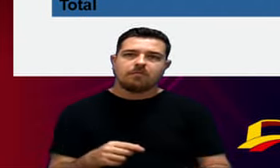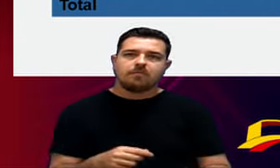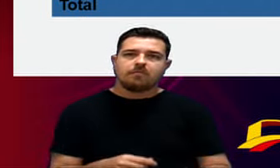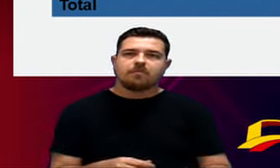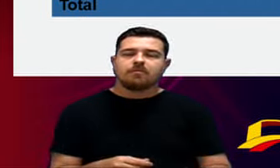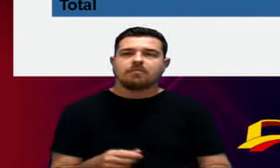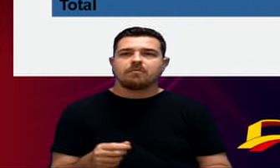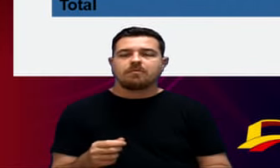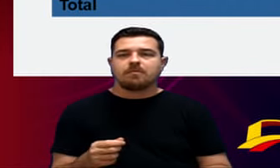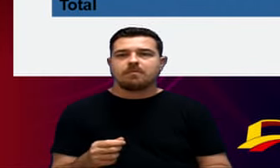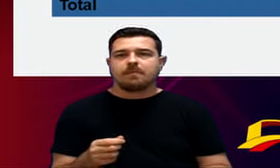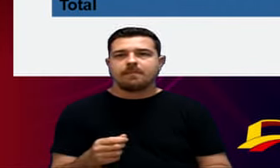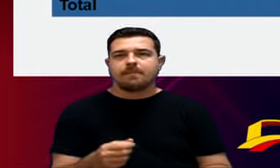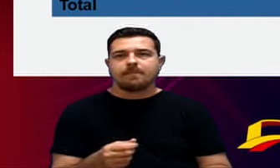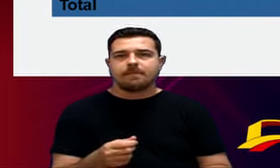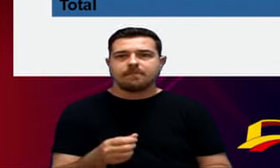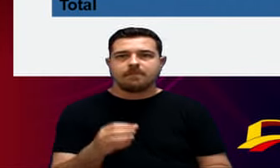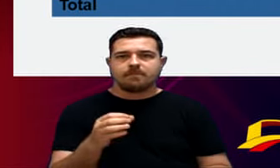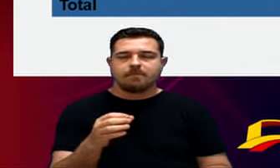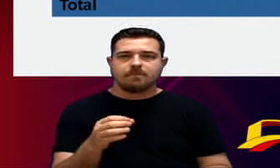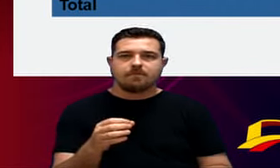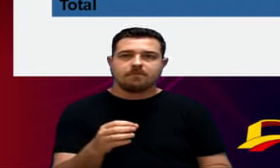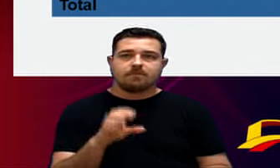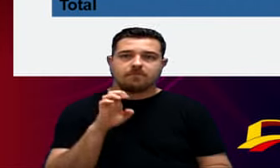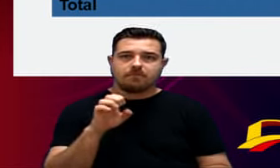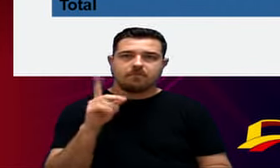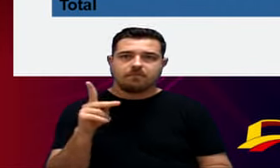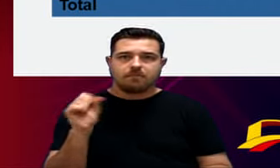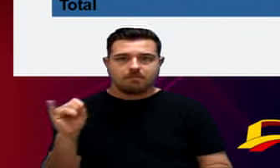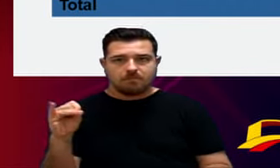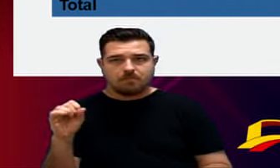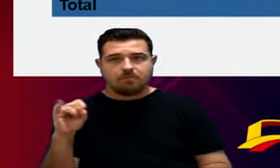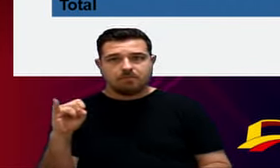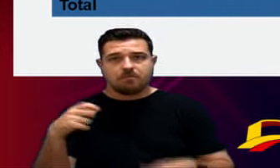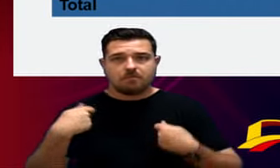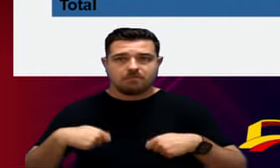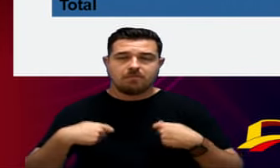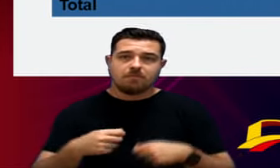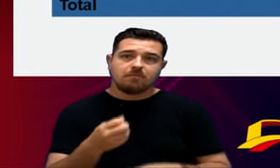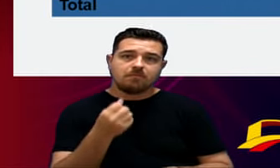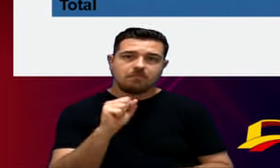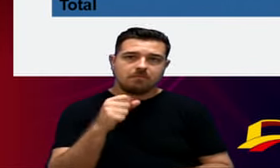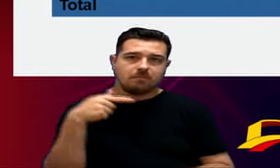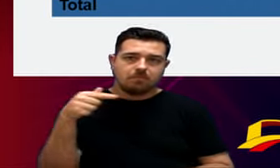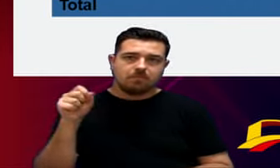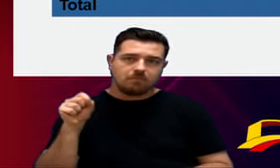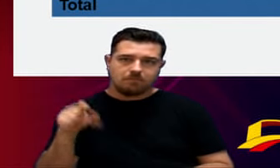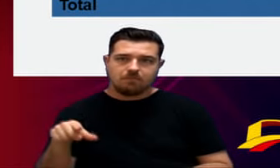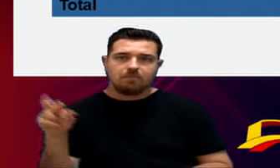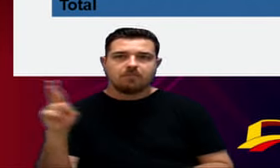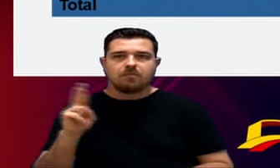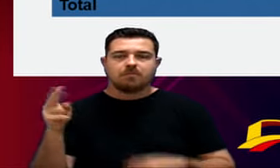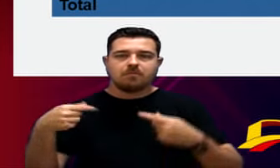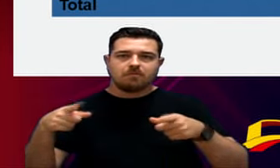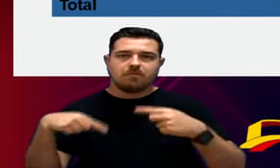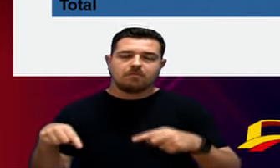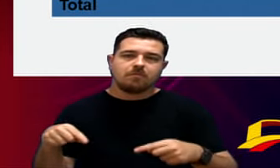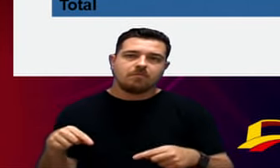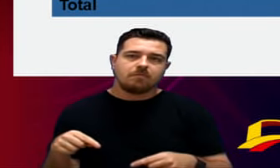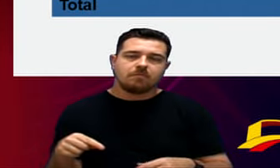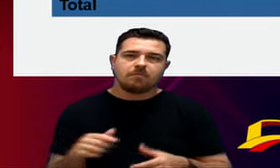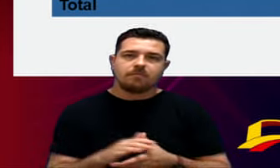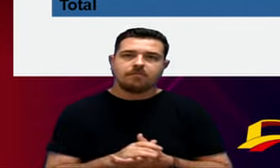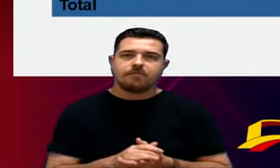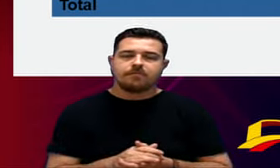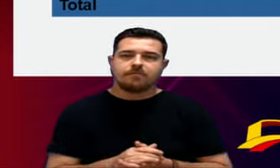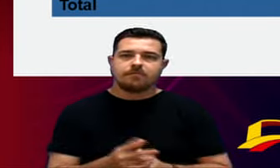equipamentos de proteção coletes e demais equipamentos de produção individuais r 8 7.150 e adiantamento